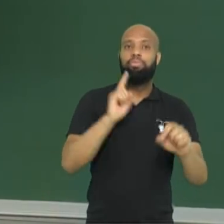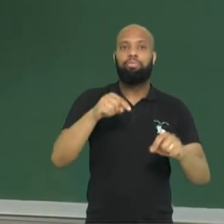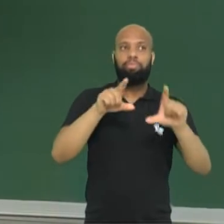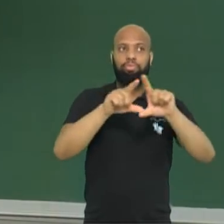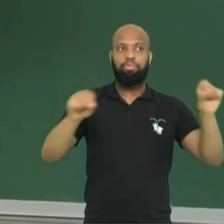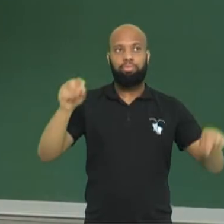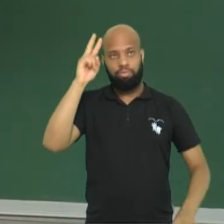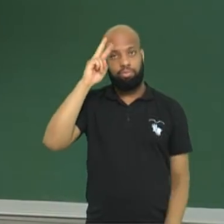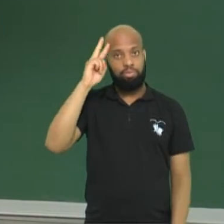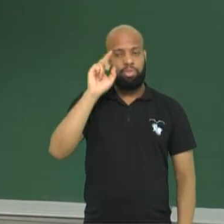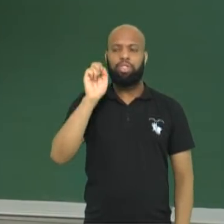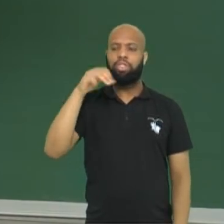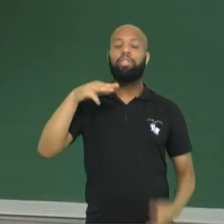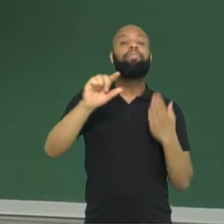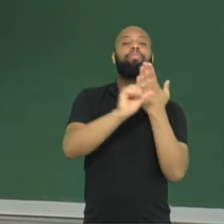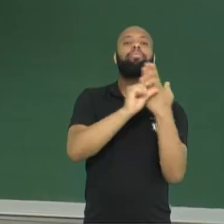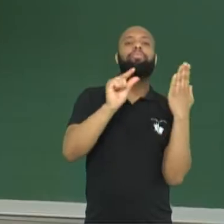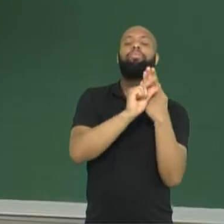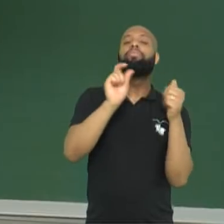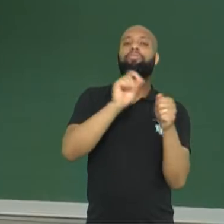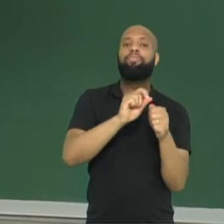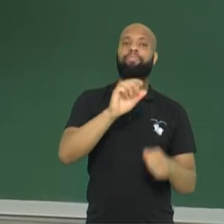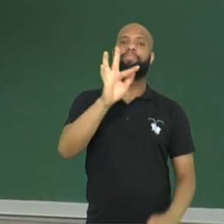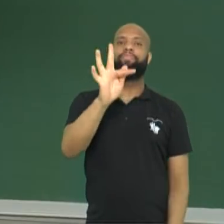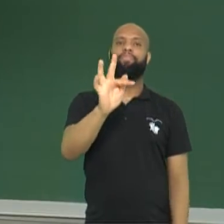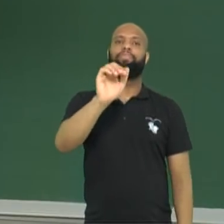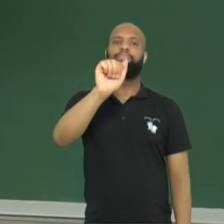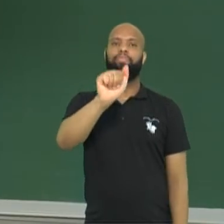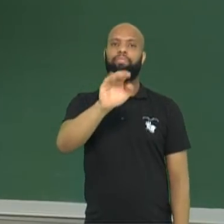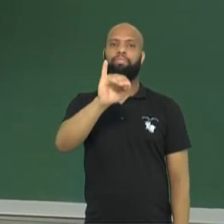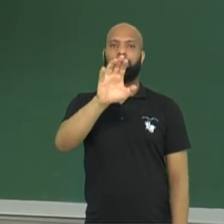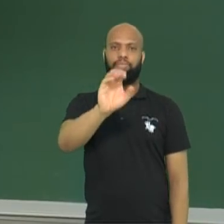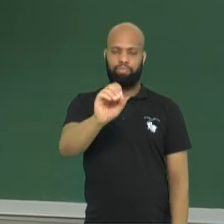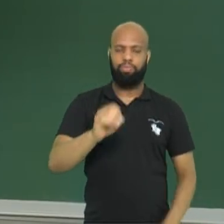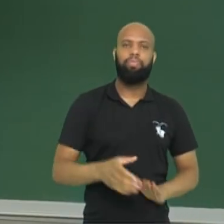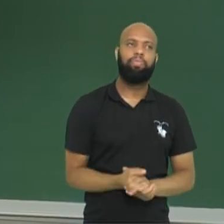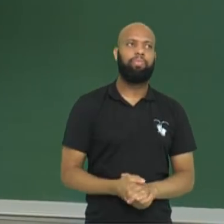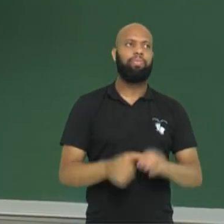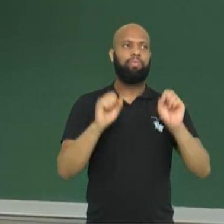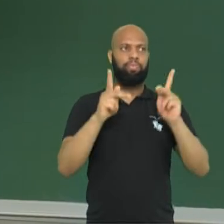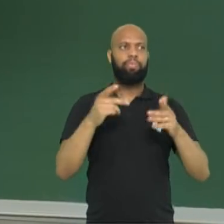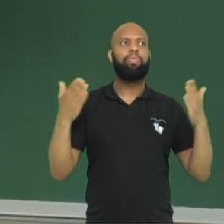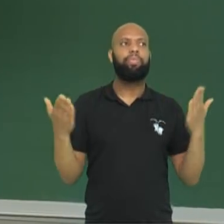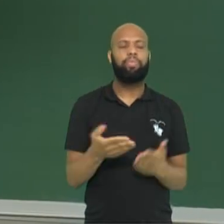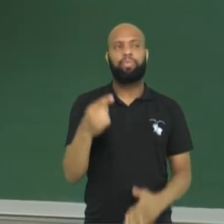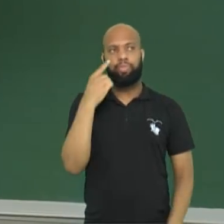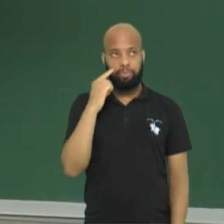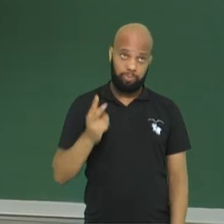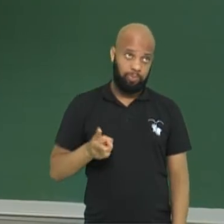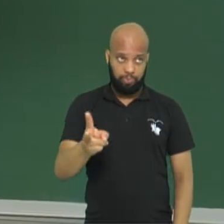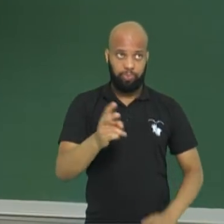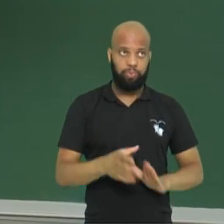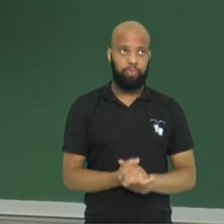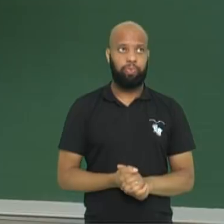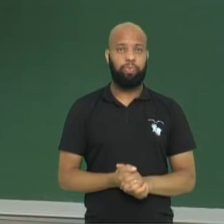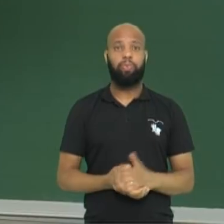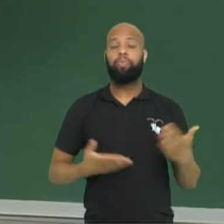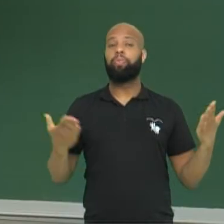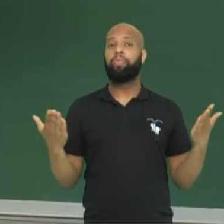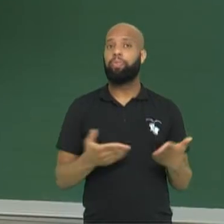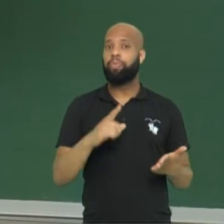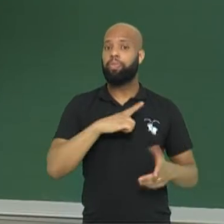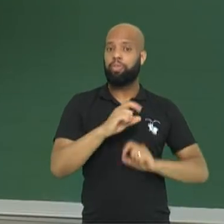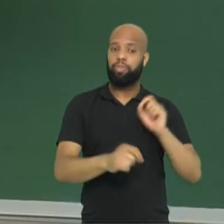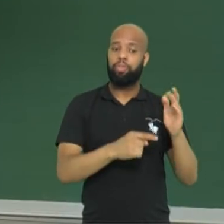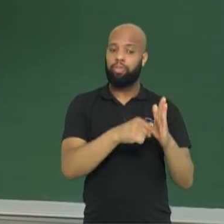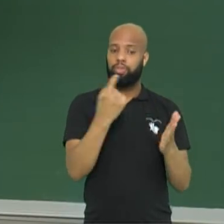Fábio Koala, certo? Então, é o autor dessa tirinha. Muito bem, vejamos então a continuação aqui.